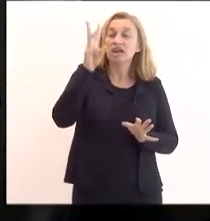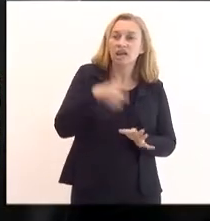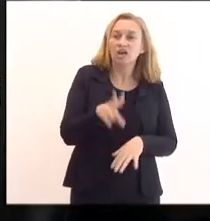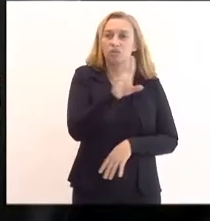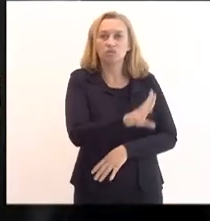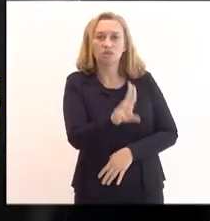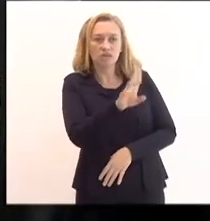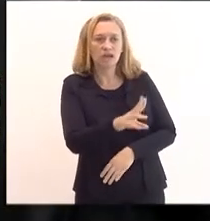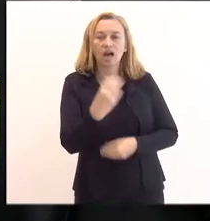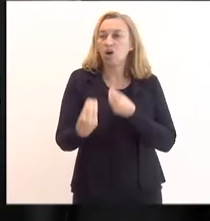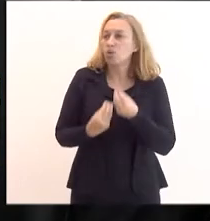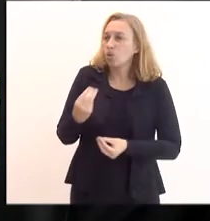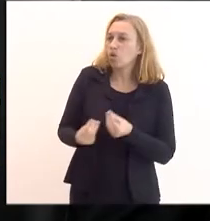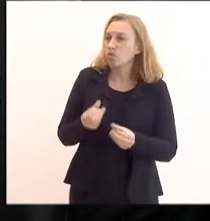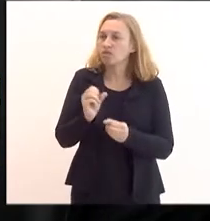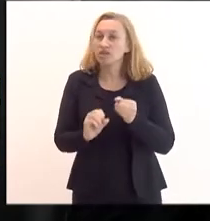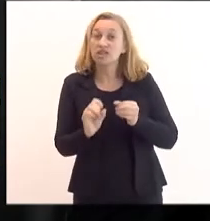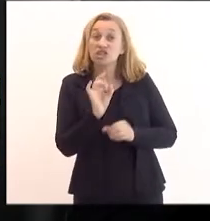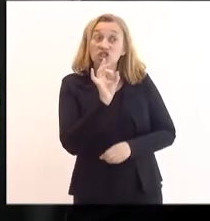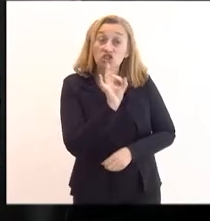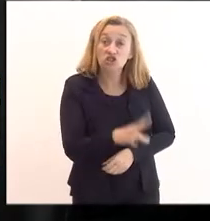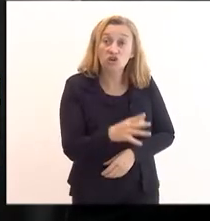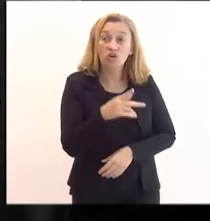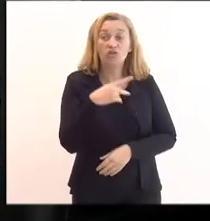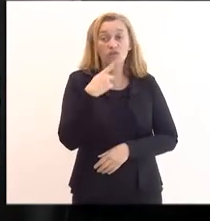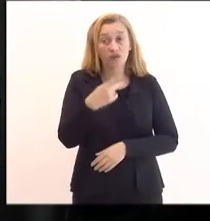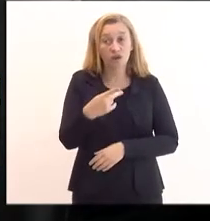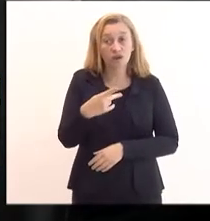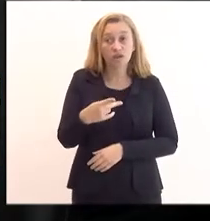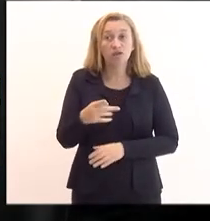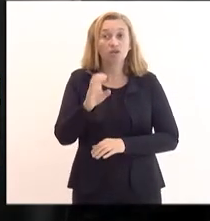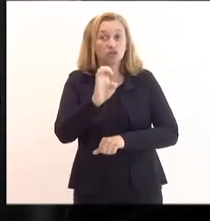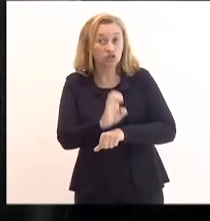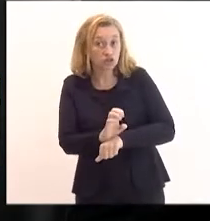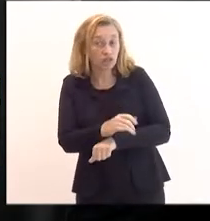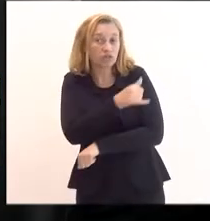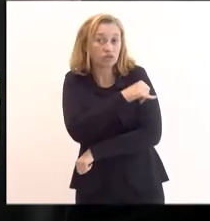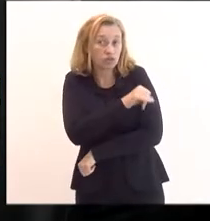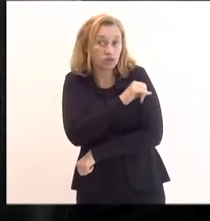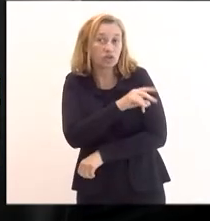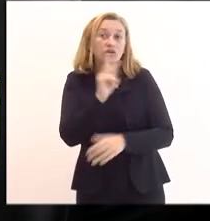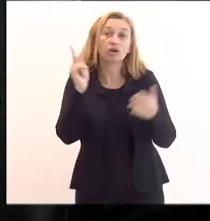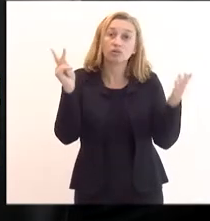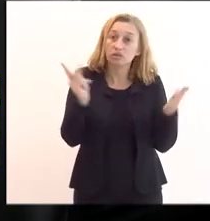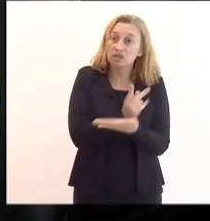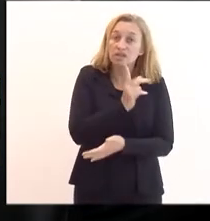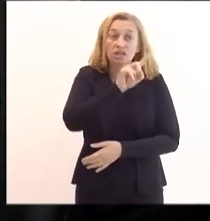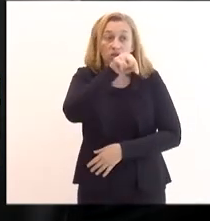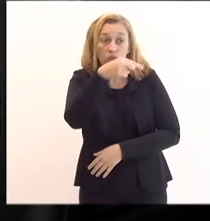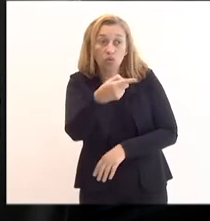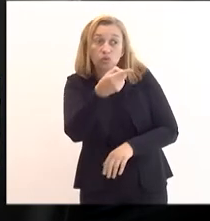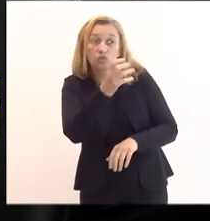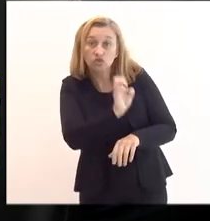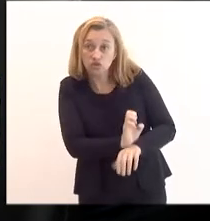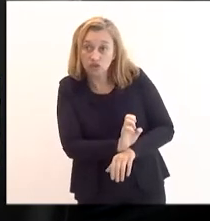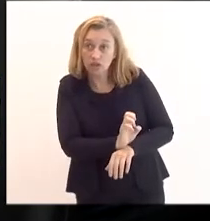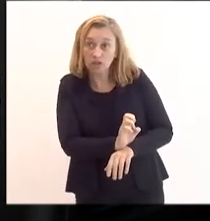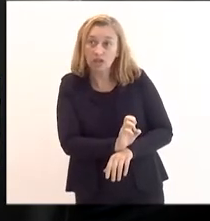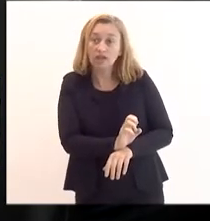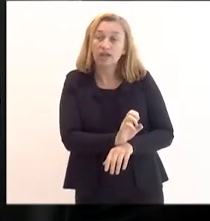fazer. Ele só declara que no estado do Rio de Janeiro, a exemplo do que já tem acontecido em outros estados,